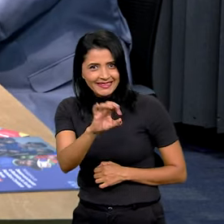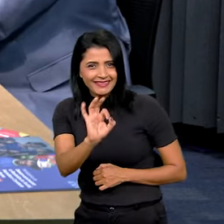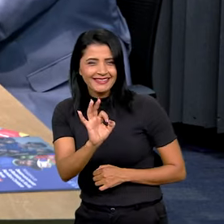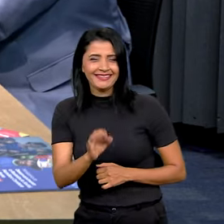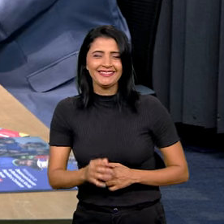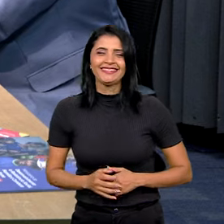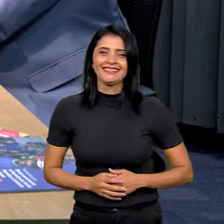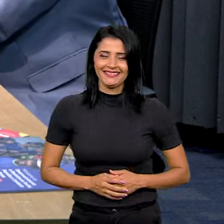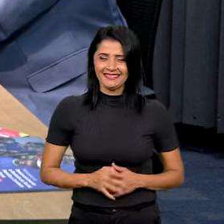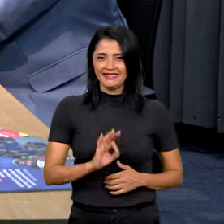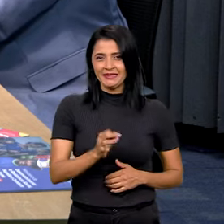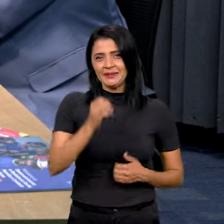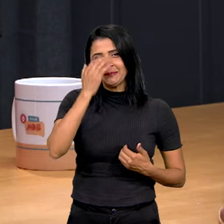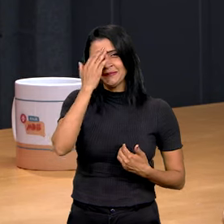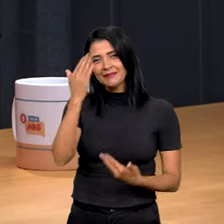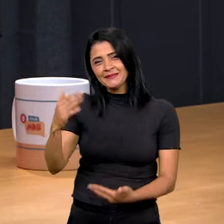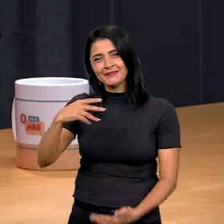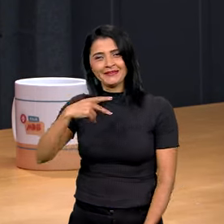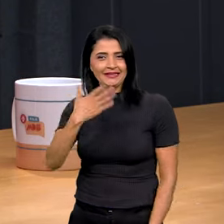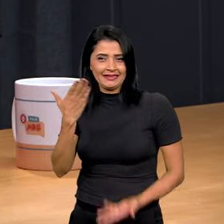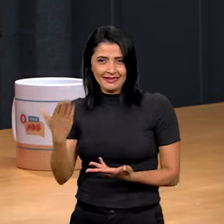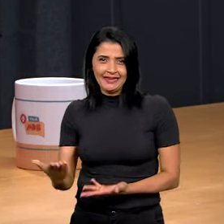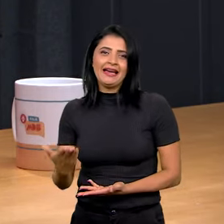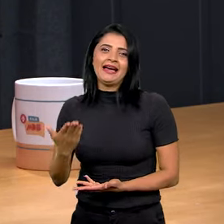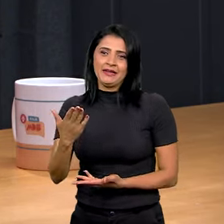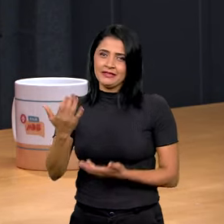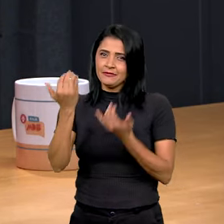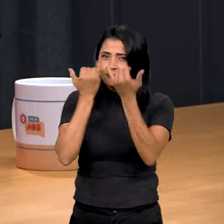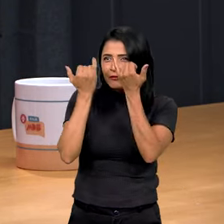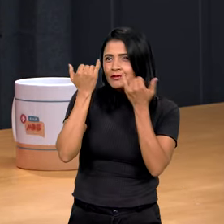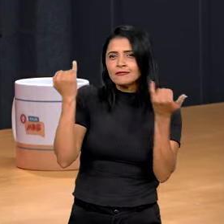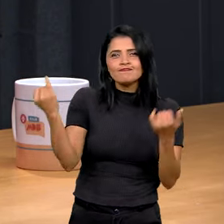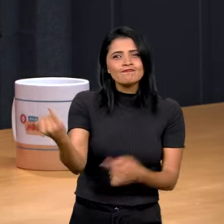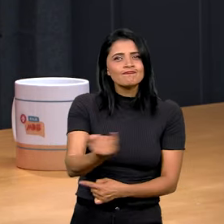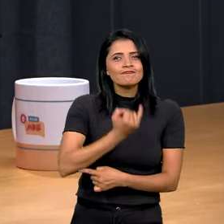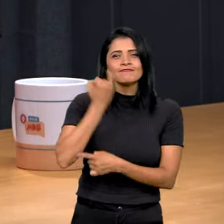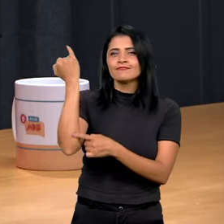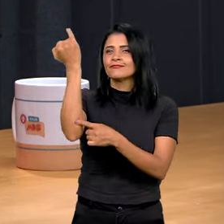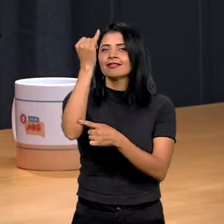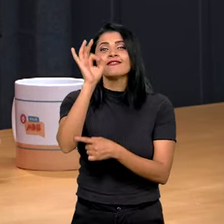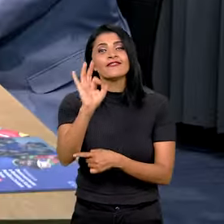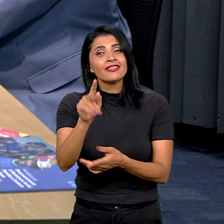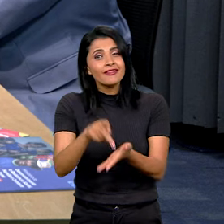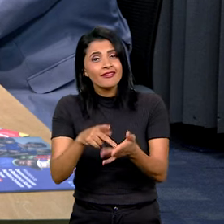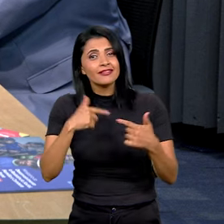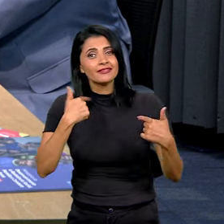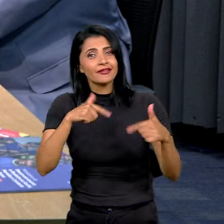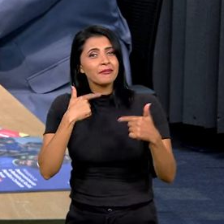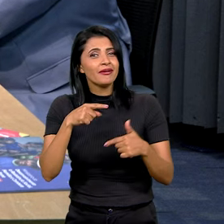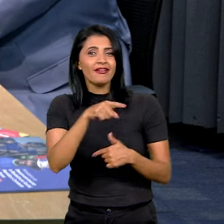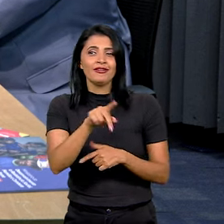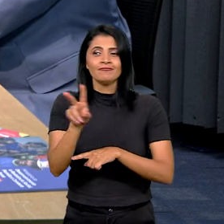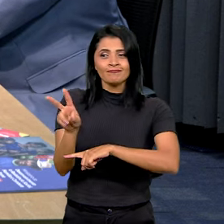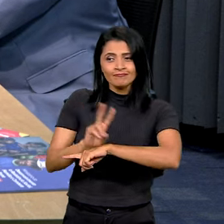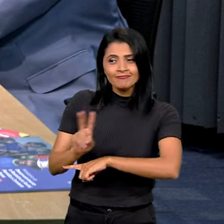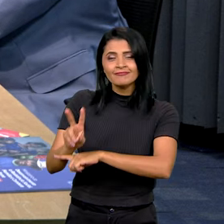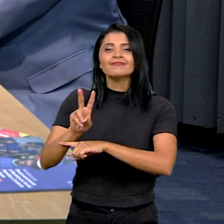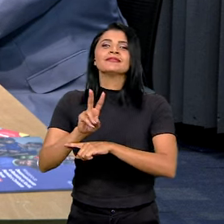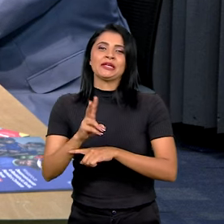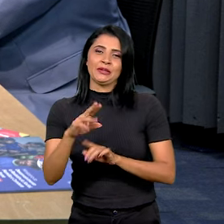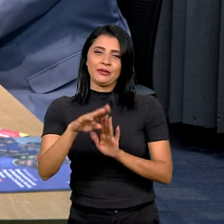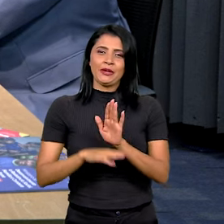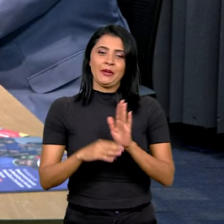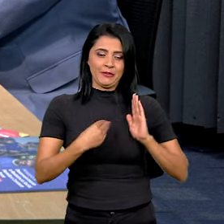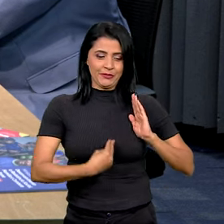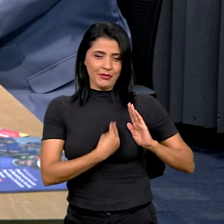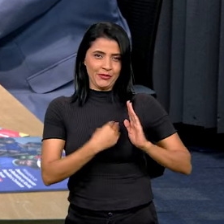certo tá dando certo Paulo muito obrigada se eu trouxe aqui informações valiosas Realmente é muito importante o trabalho da rede de fiscalização